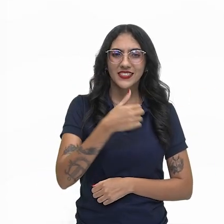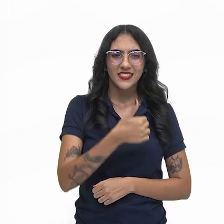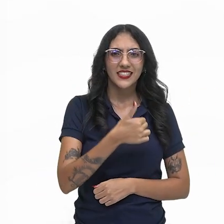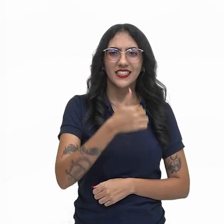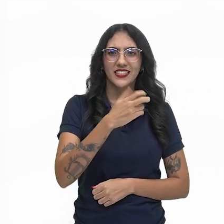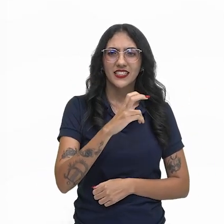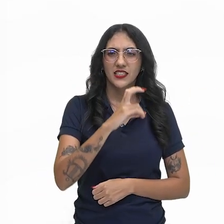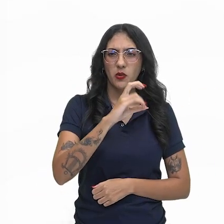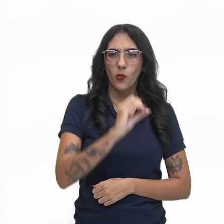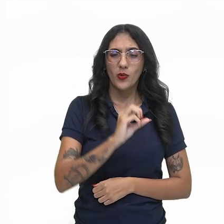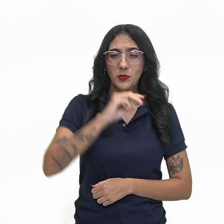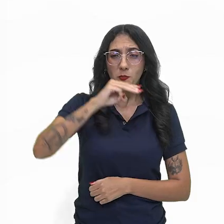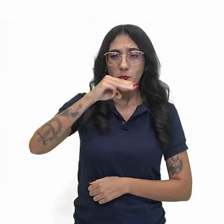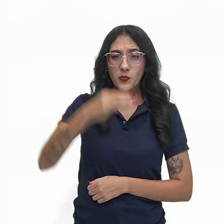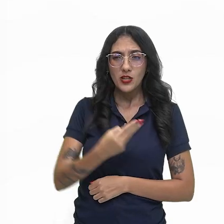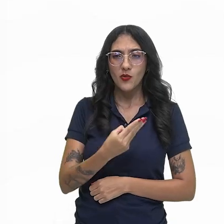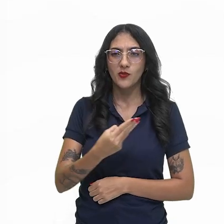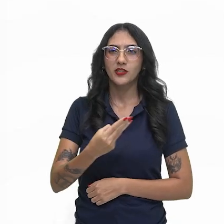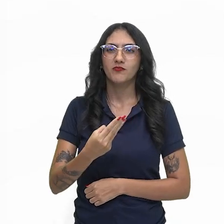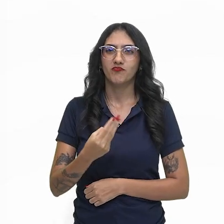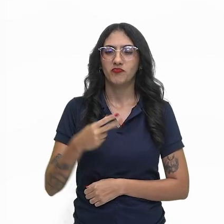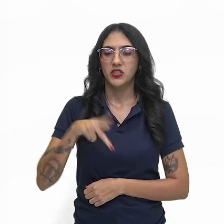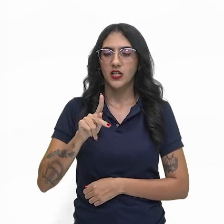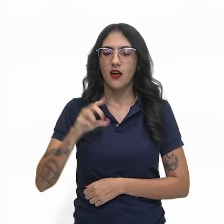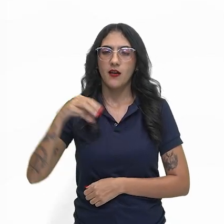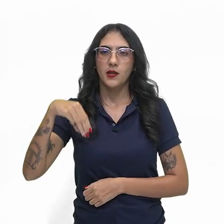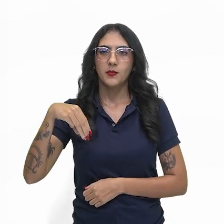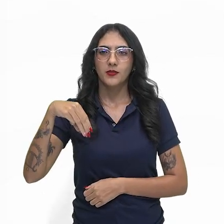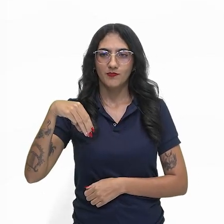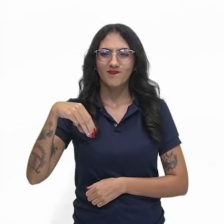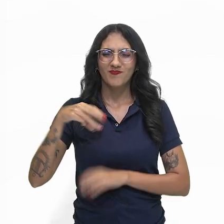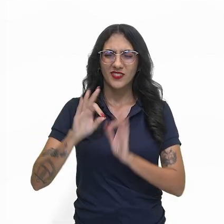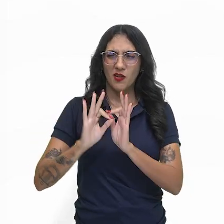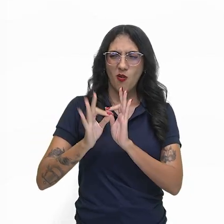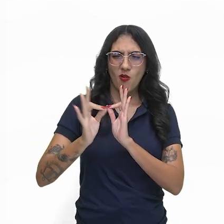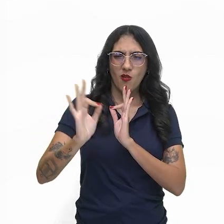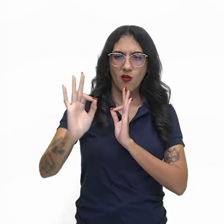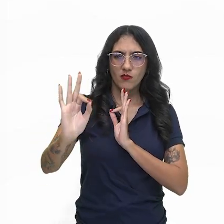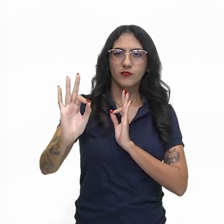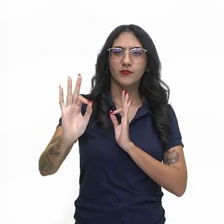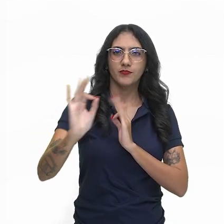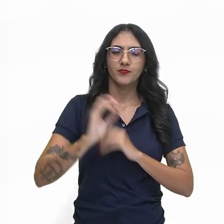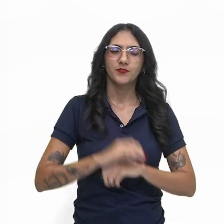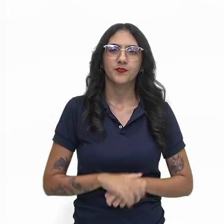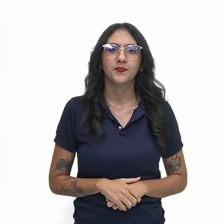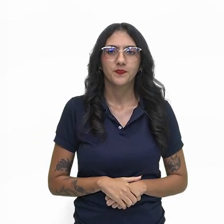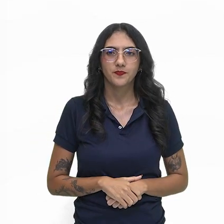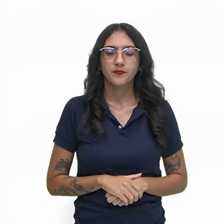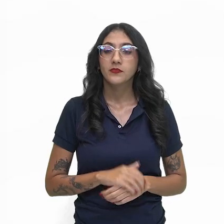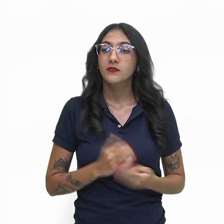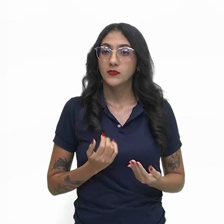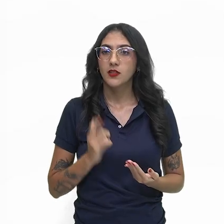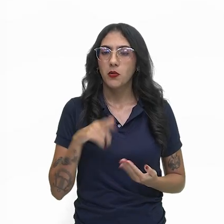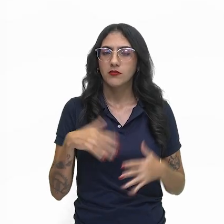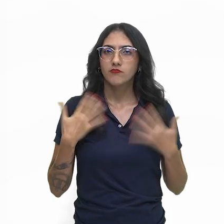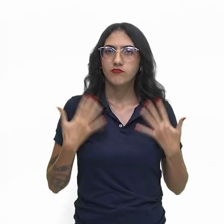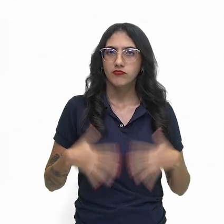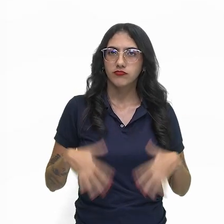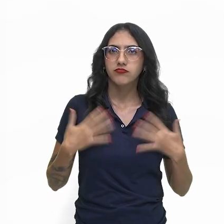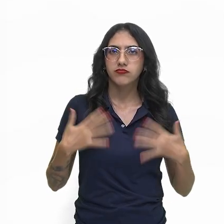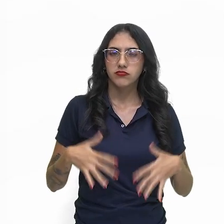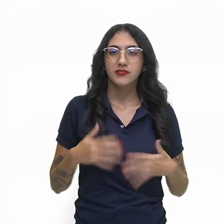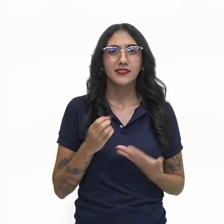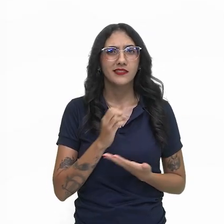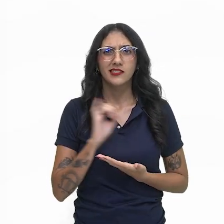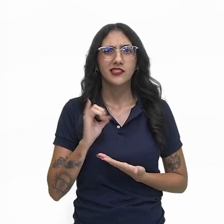150 milhões de quilômetros, né? Então, é uma medida bem extensa. Se eu fosse